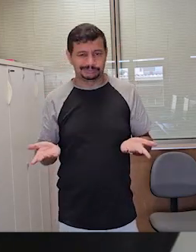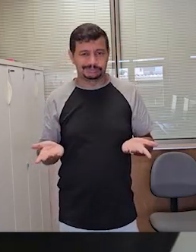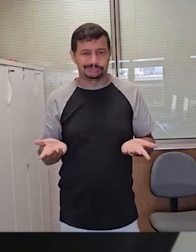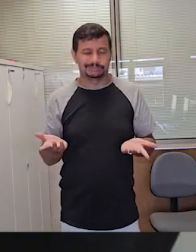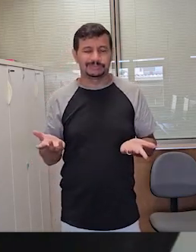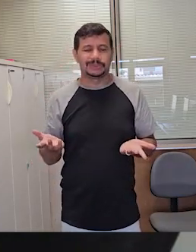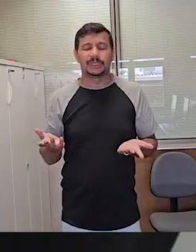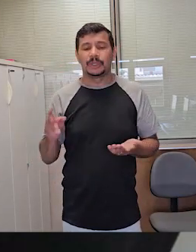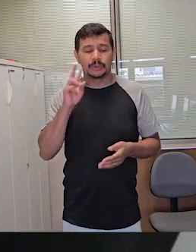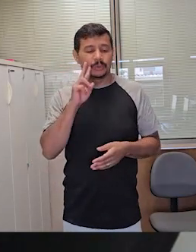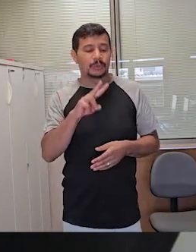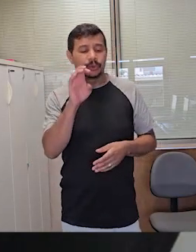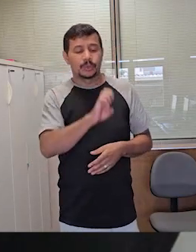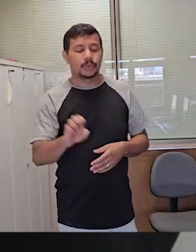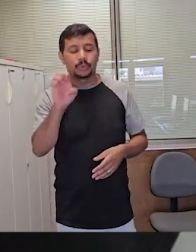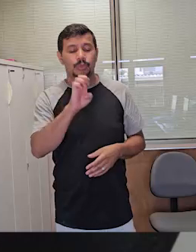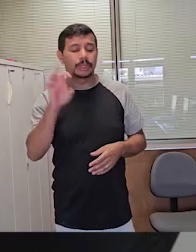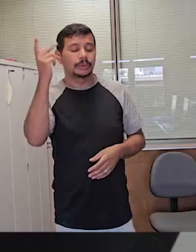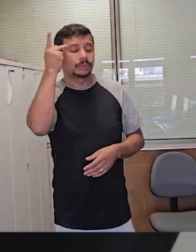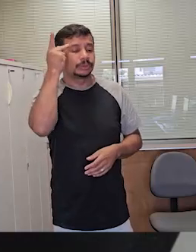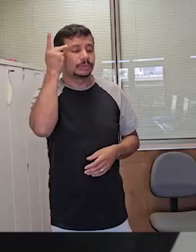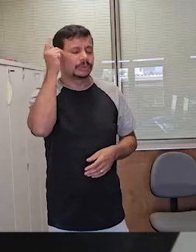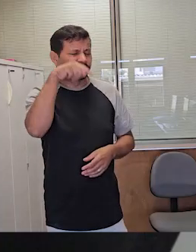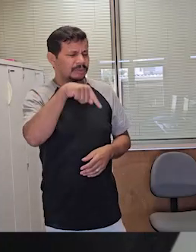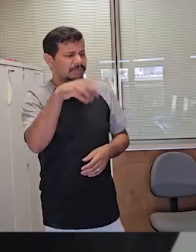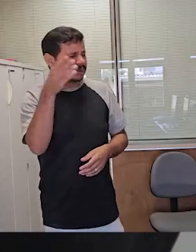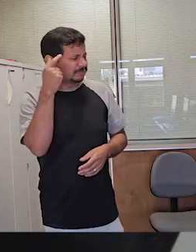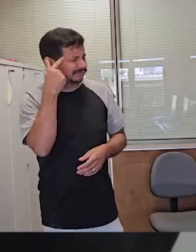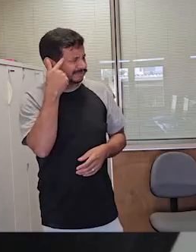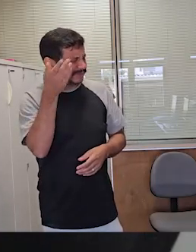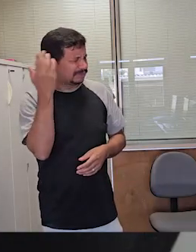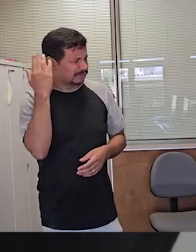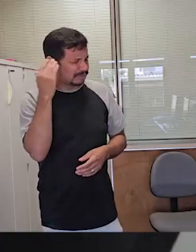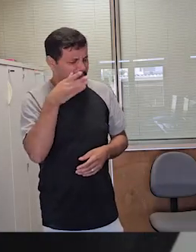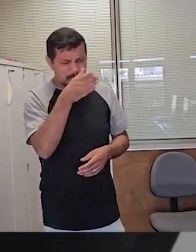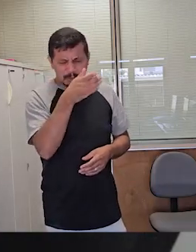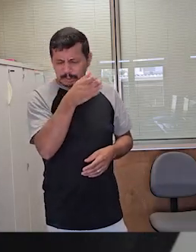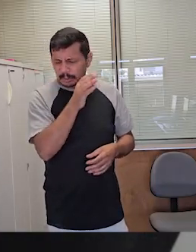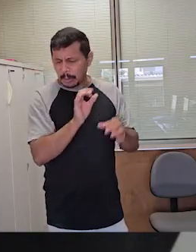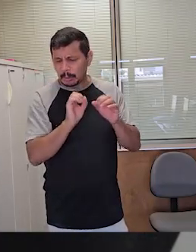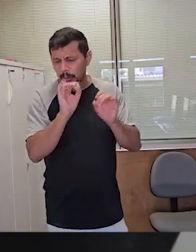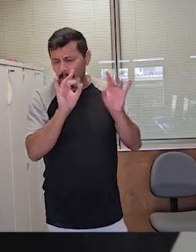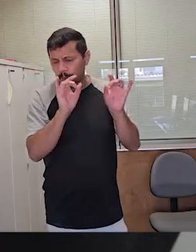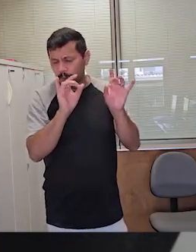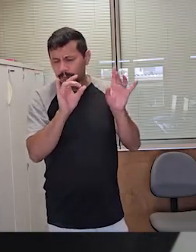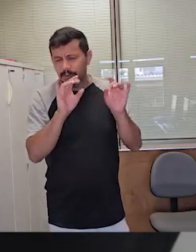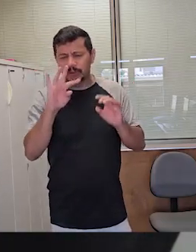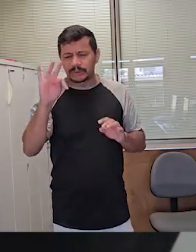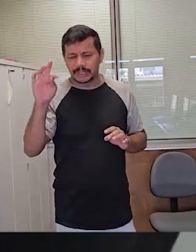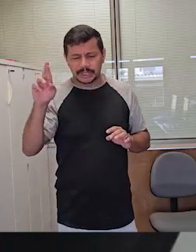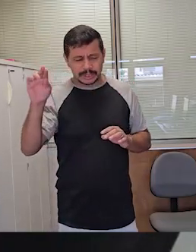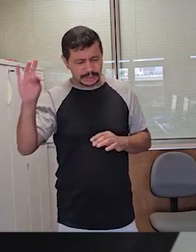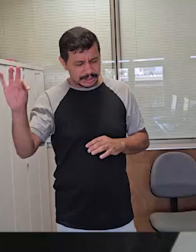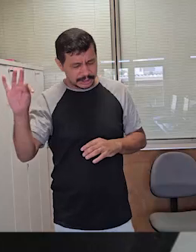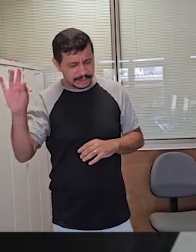gente olhar só no estado de São Paulo, se eu não estou enganado, naquela participação que nós tivemos lá no tribunal aqui do trabalho, Tribunal